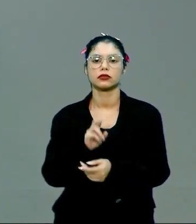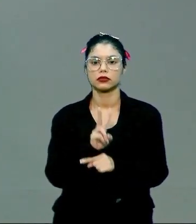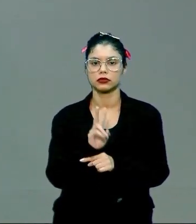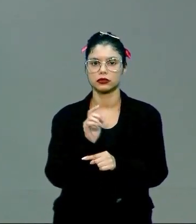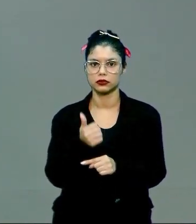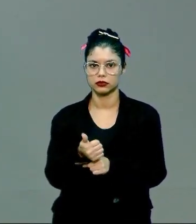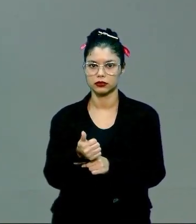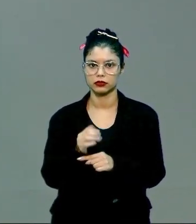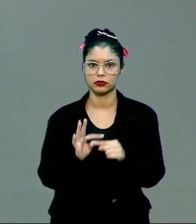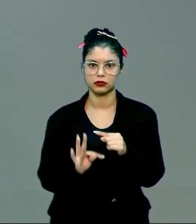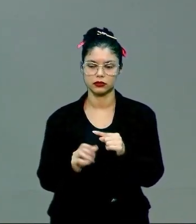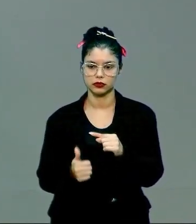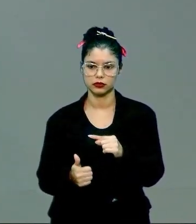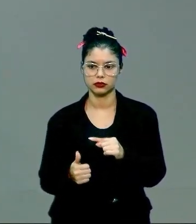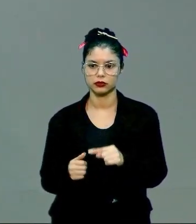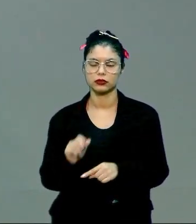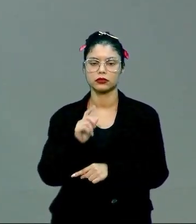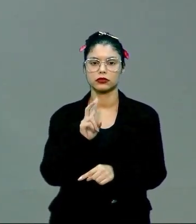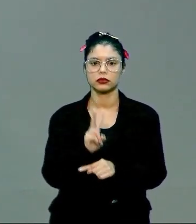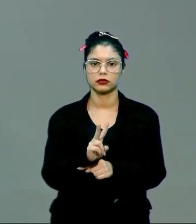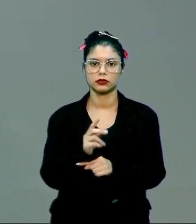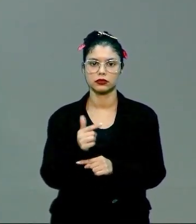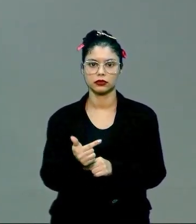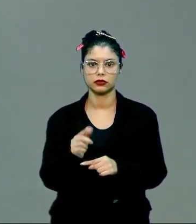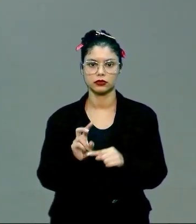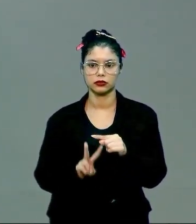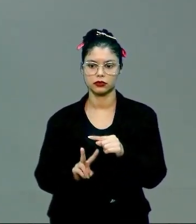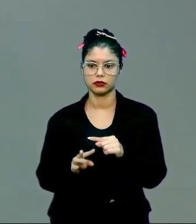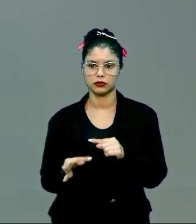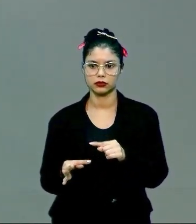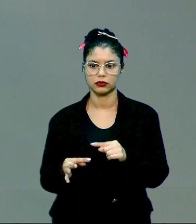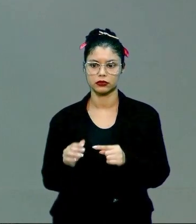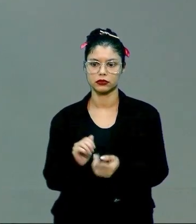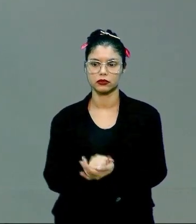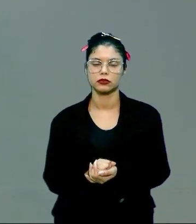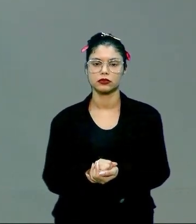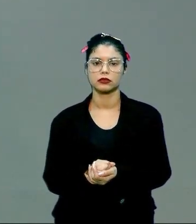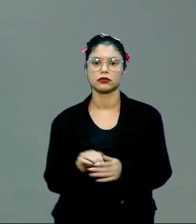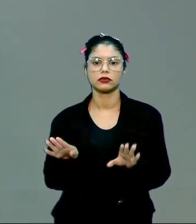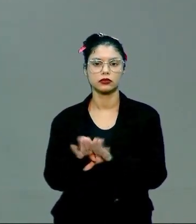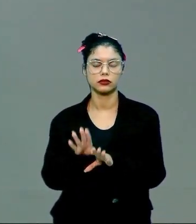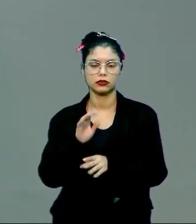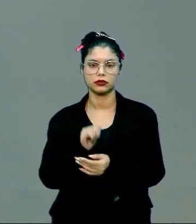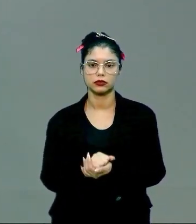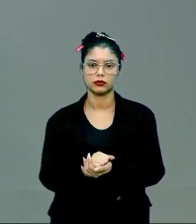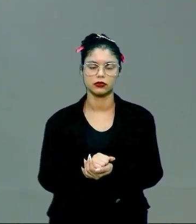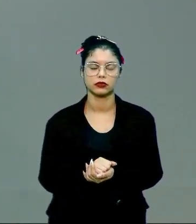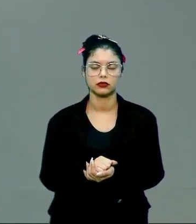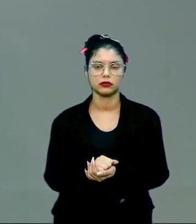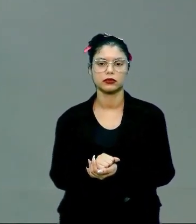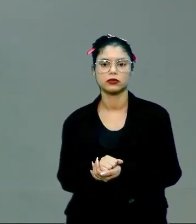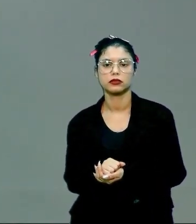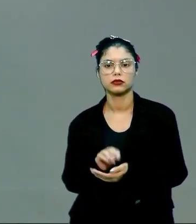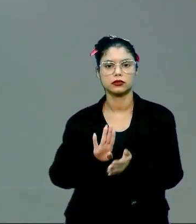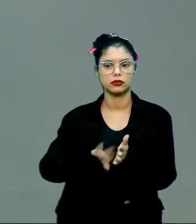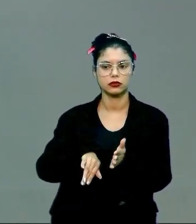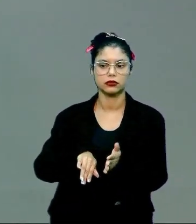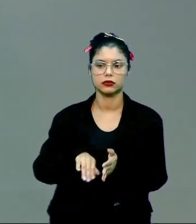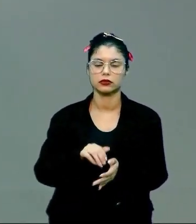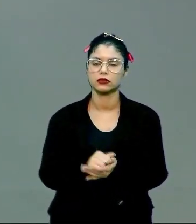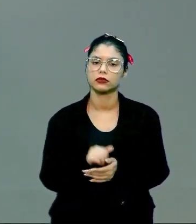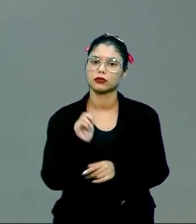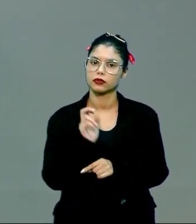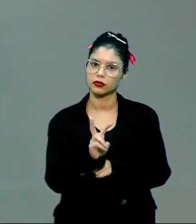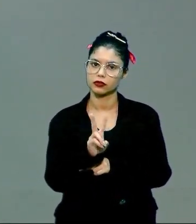V1 sobre T1 igual a V2 sobre T2. E se é isocórico, né, isovolumétrica, eu tiro da minha equação